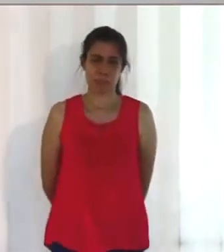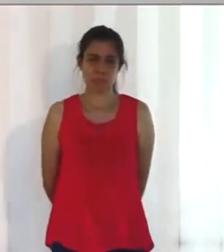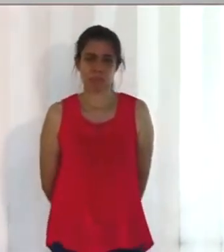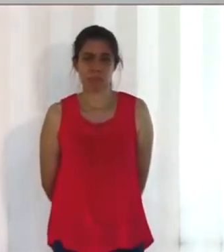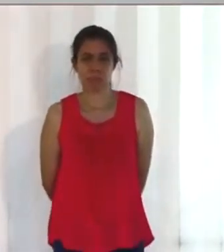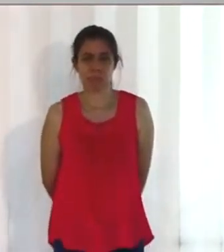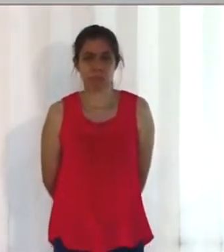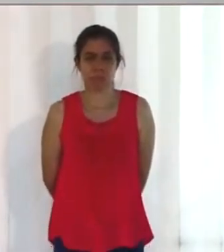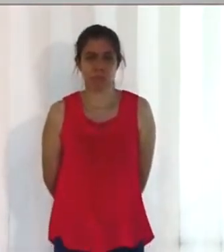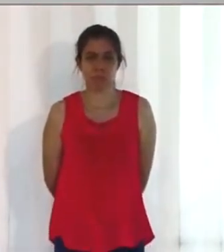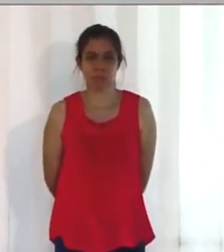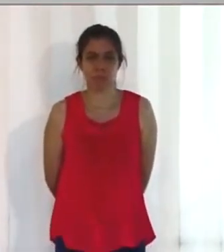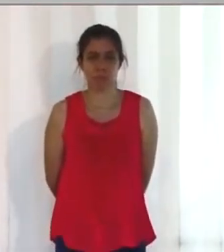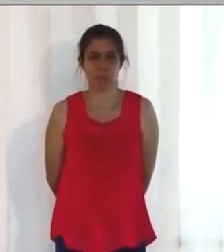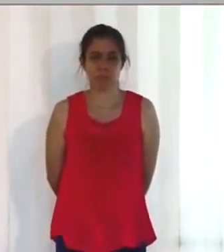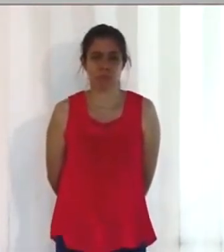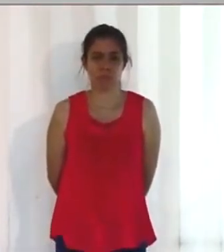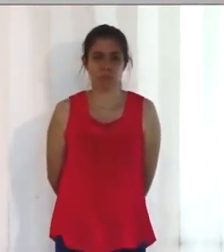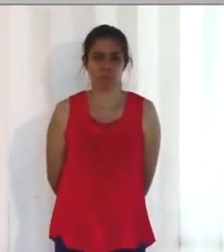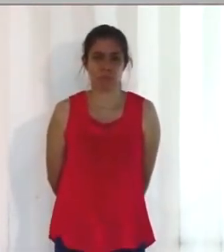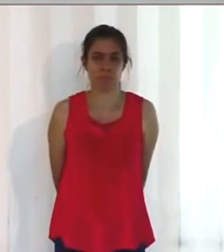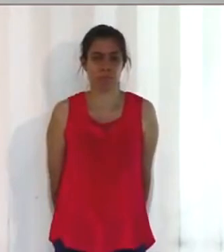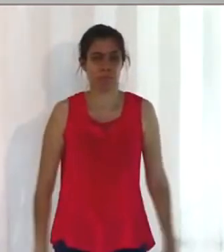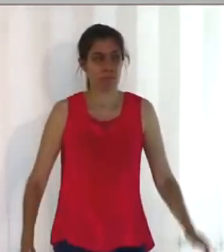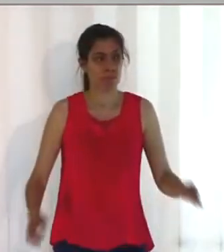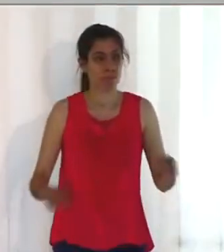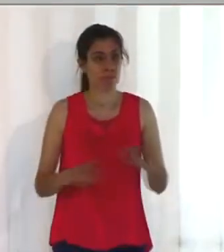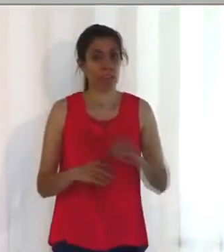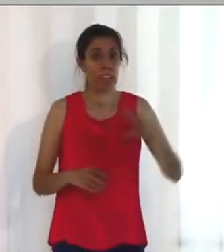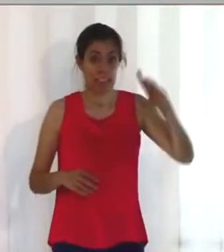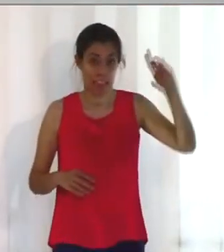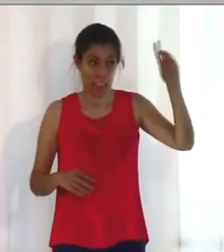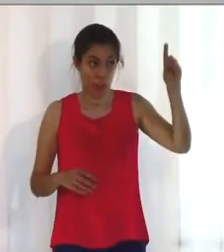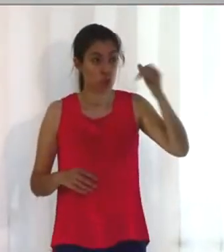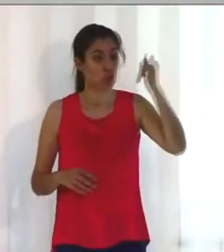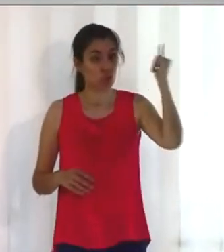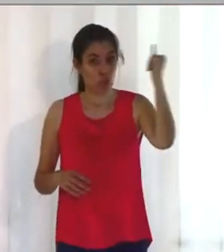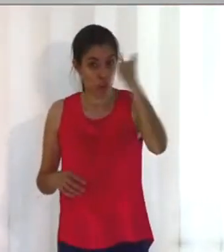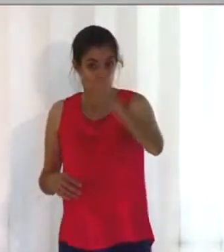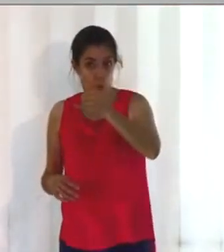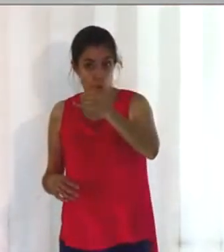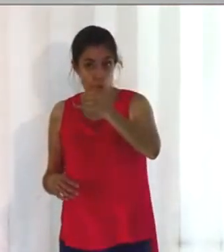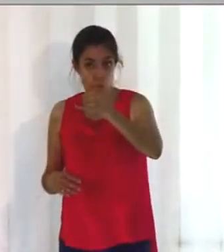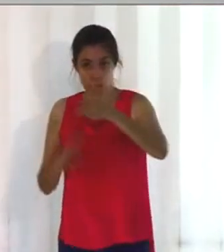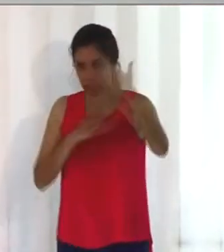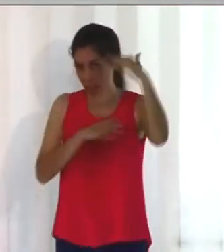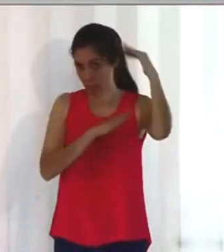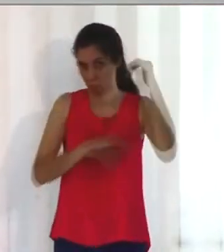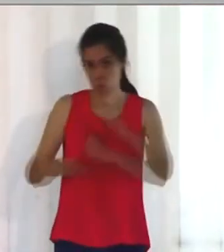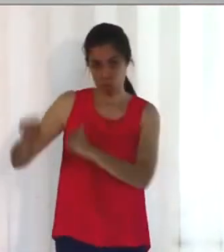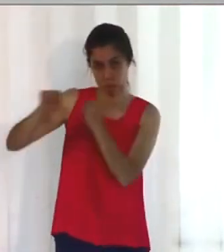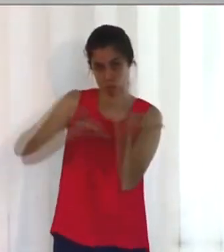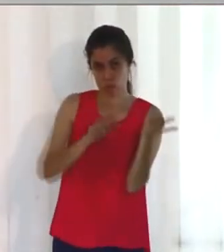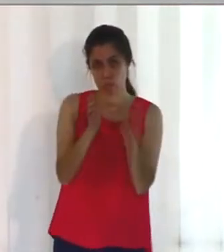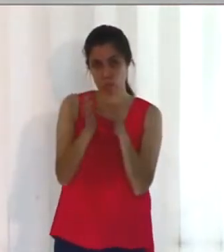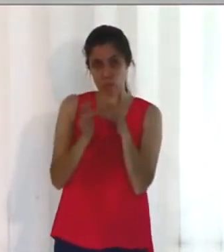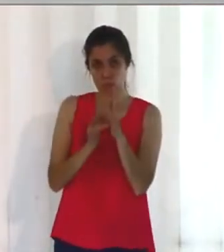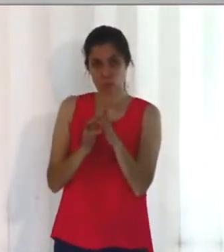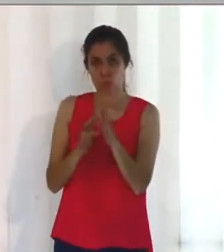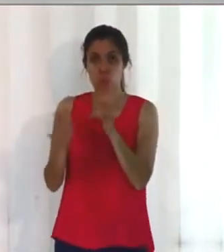Este é o meu filho amado, a ele ouçam. É o meu filho amado, ouçam a